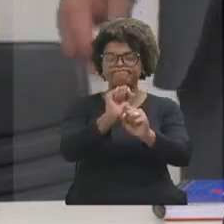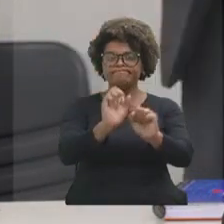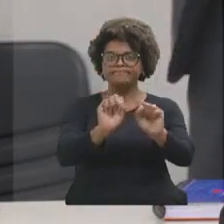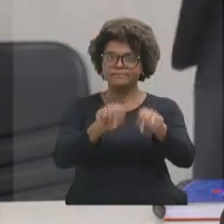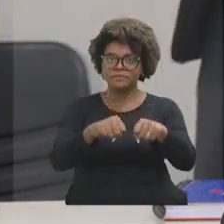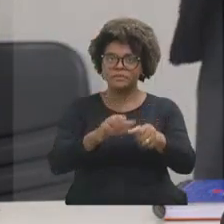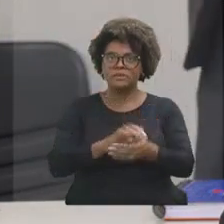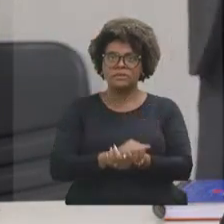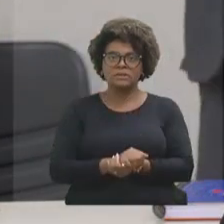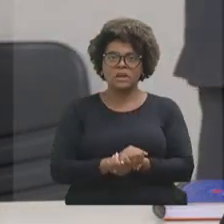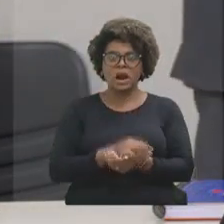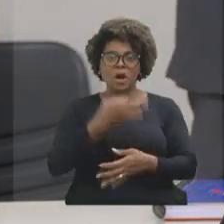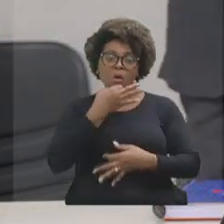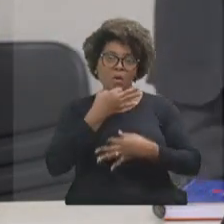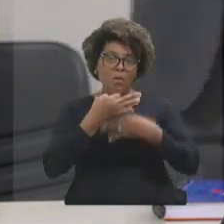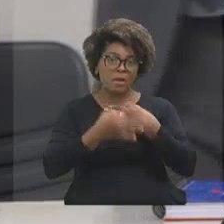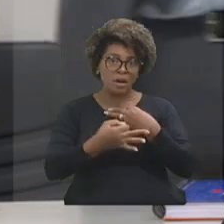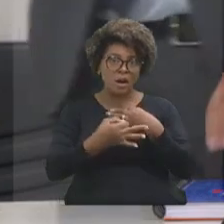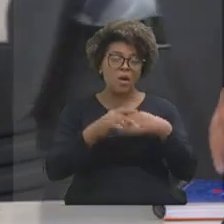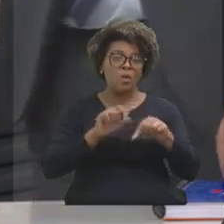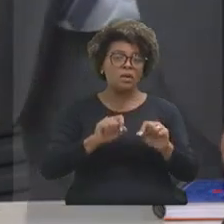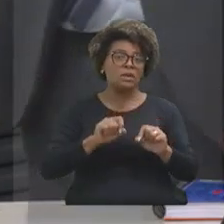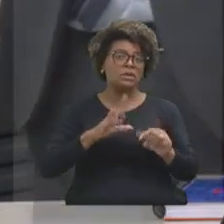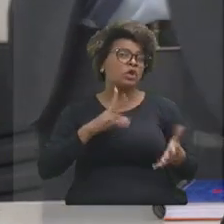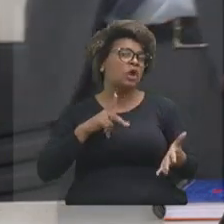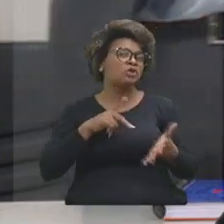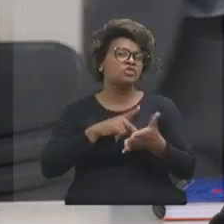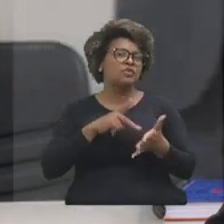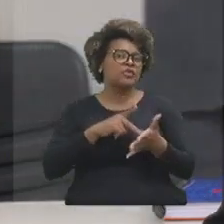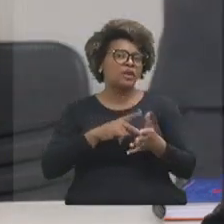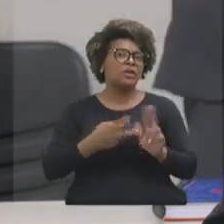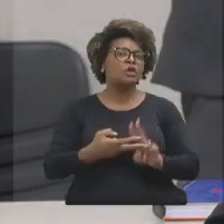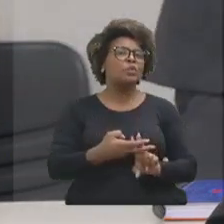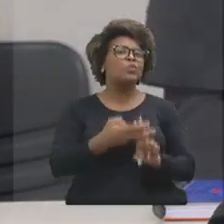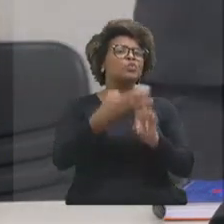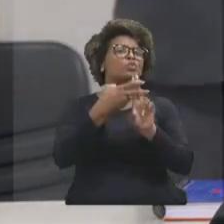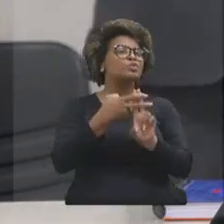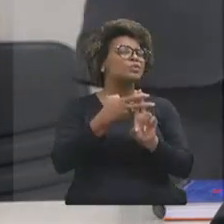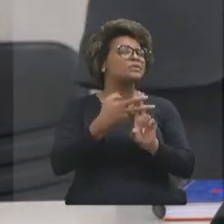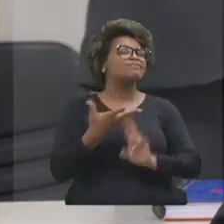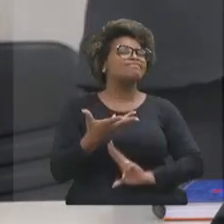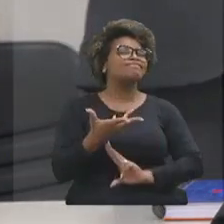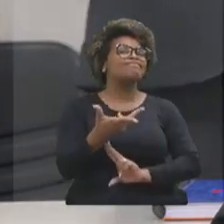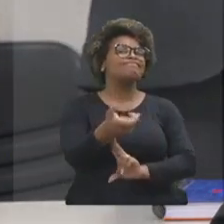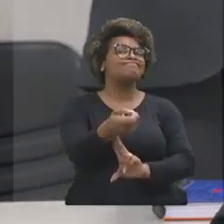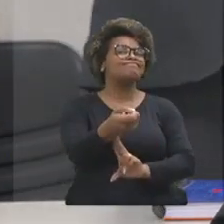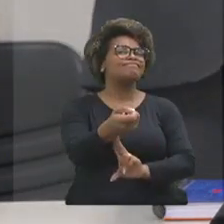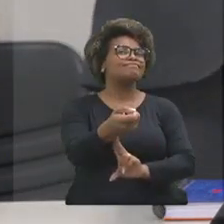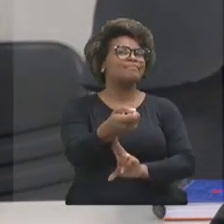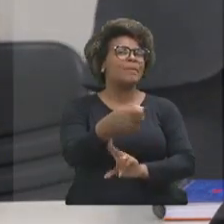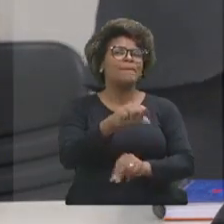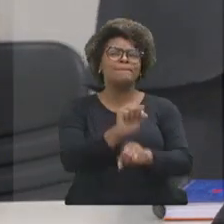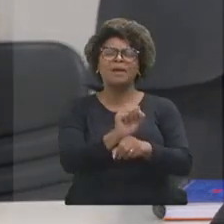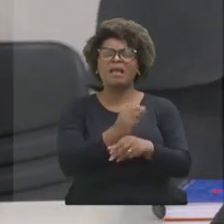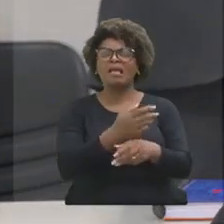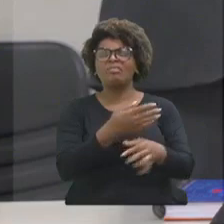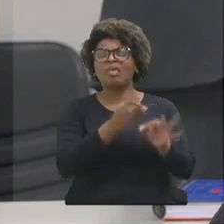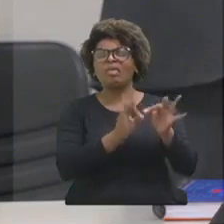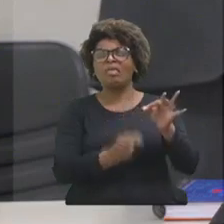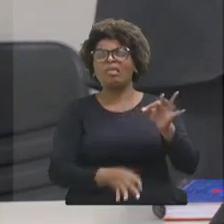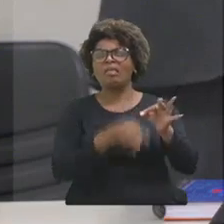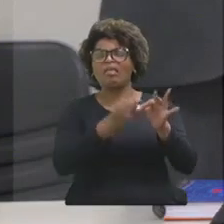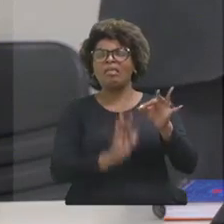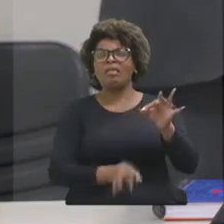na nossa opinião que é tornar real suas ideal então a gente quer parar de falar que a atenção